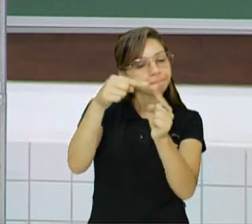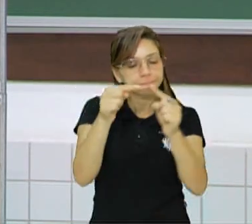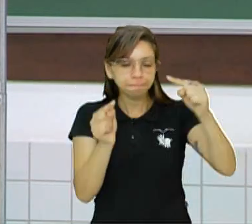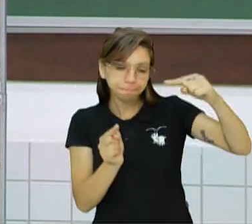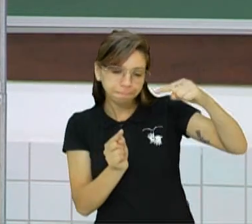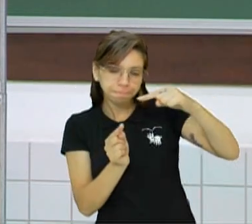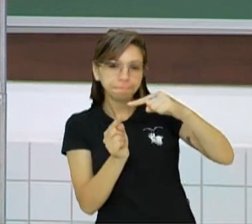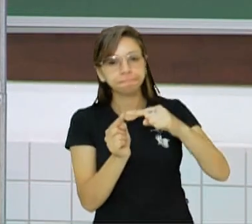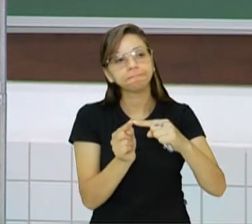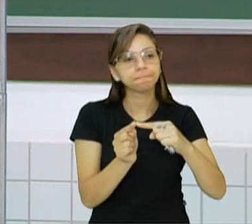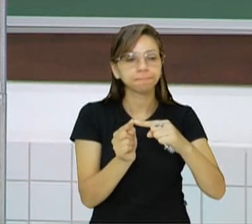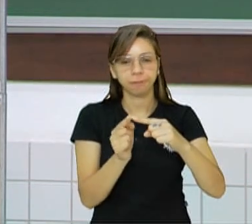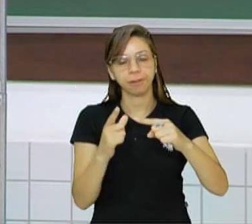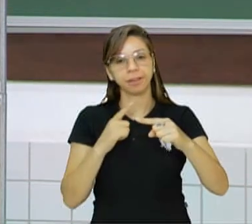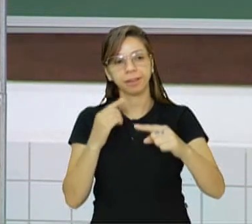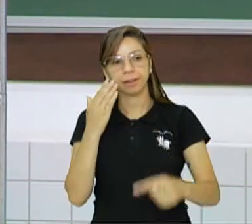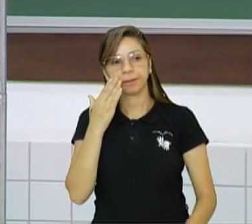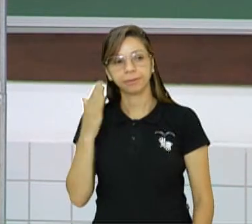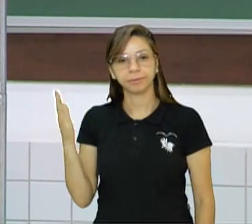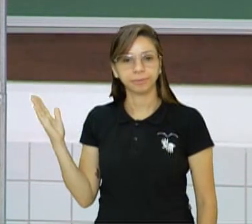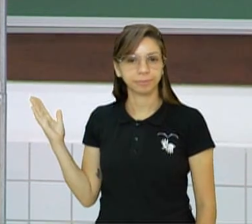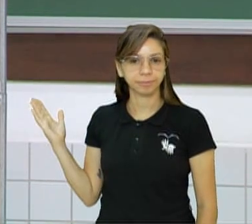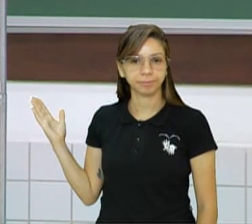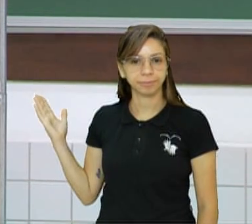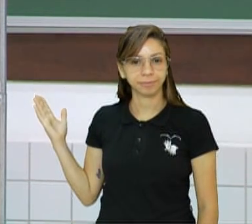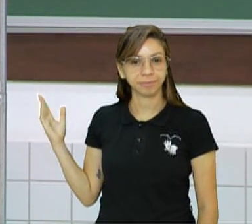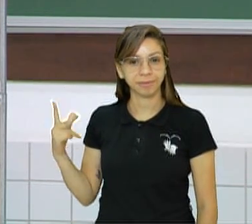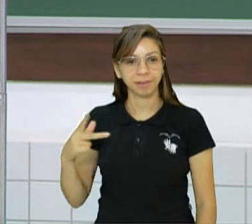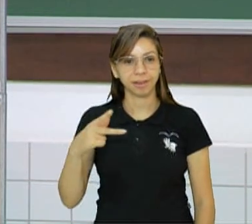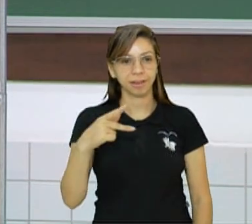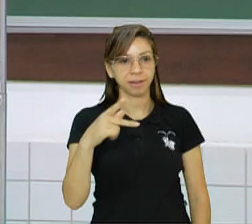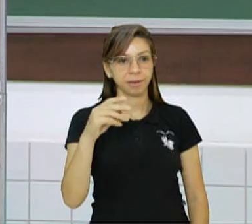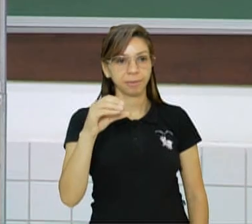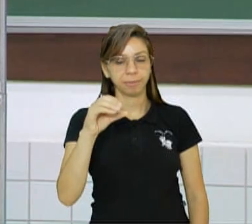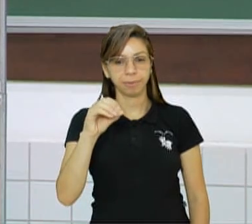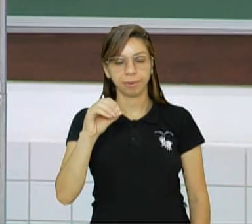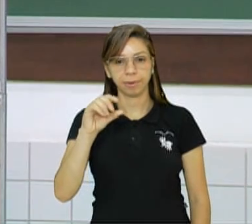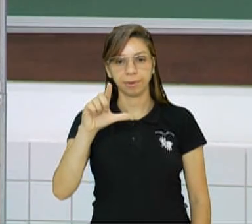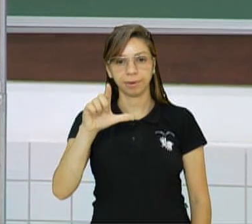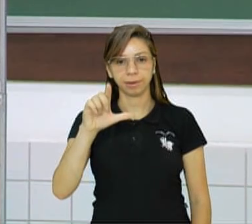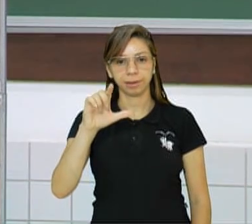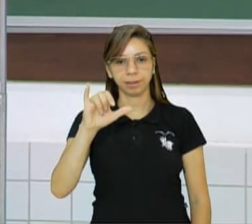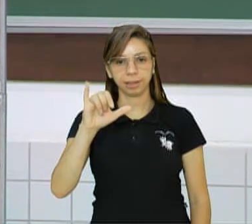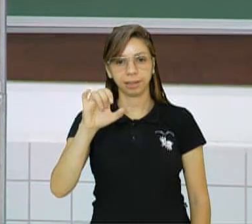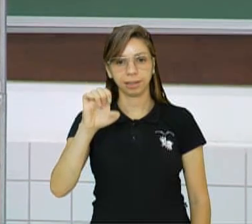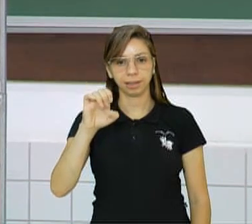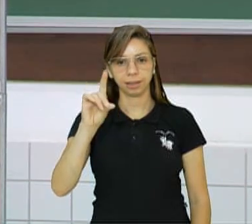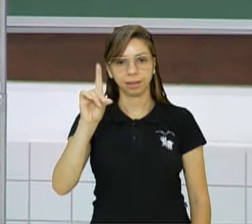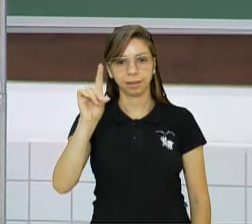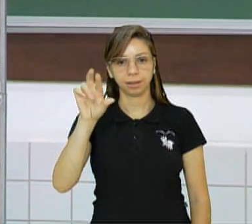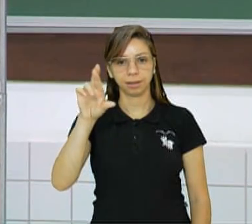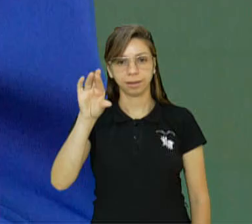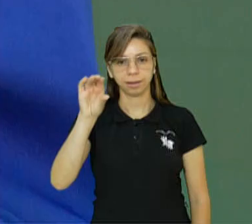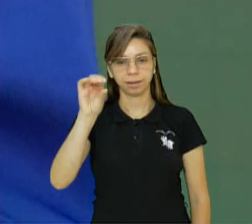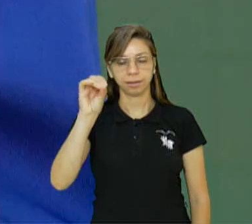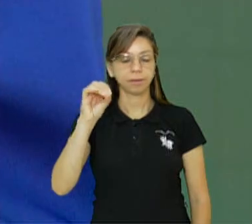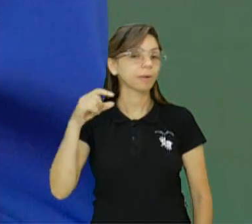tivemos o nosso poliedro, tá? A prof falou aqui para vocês, ó, por que é prisma de